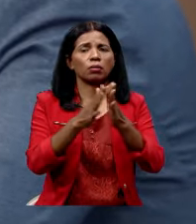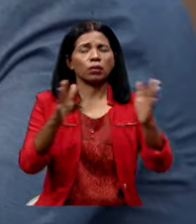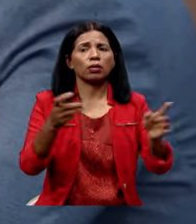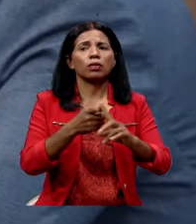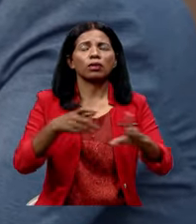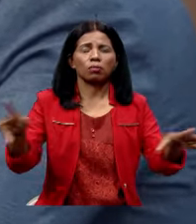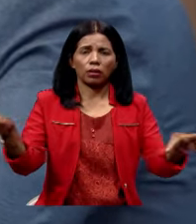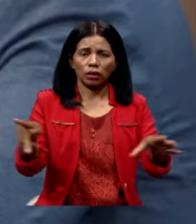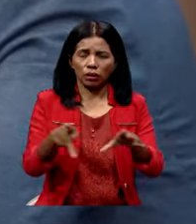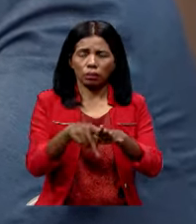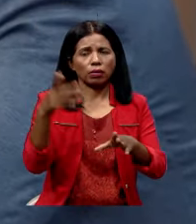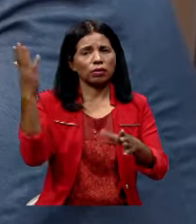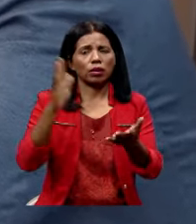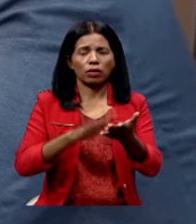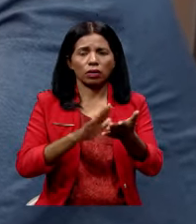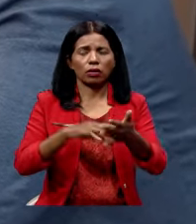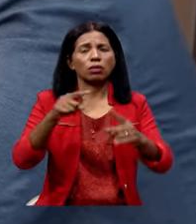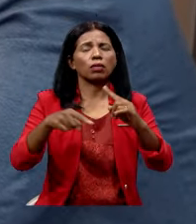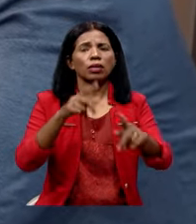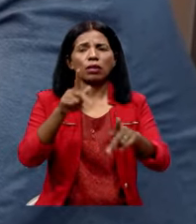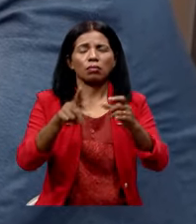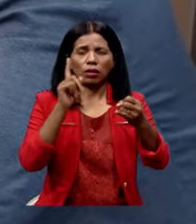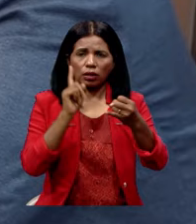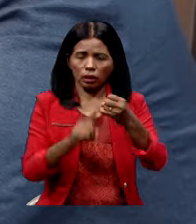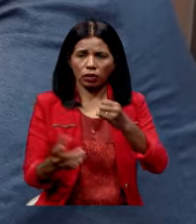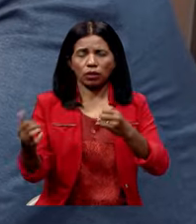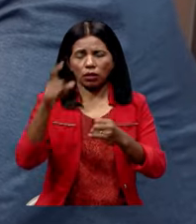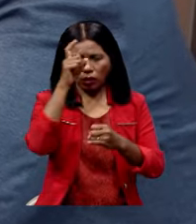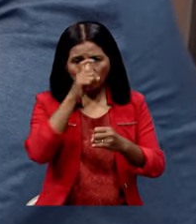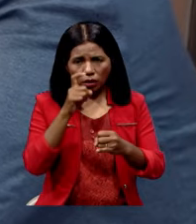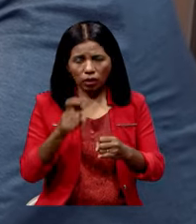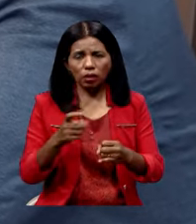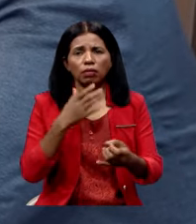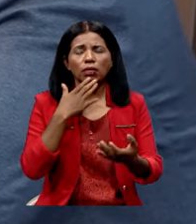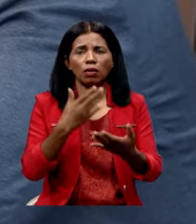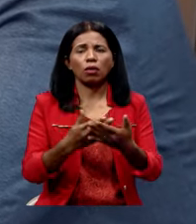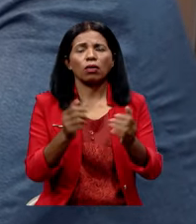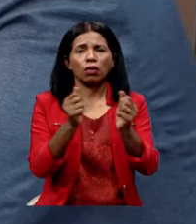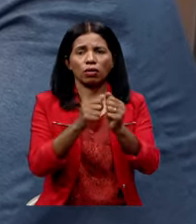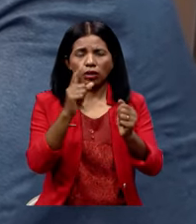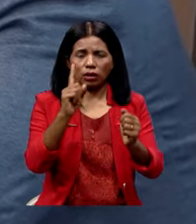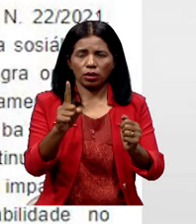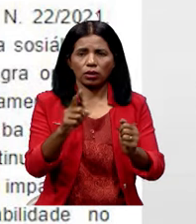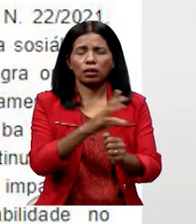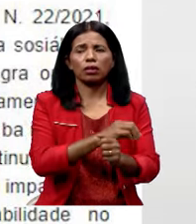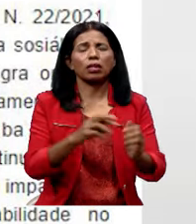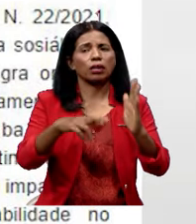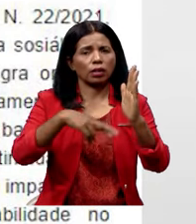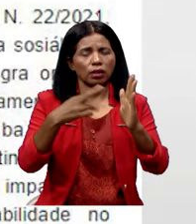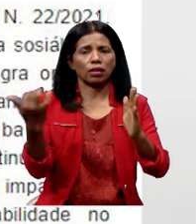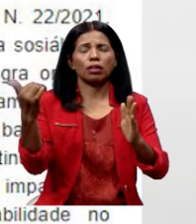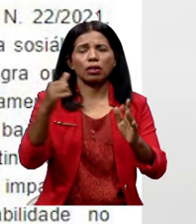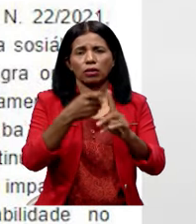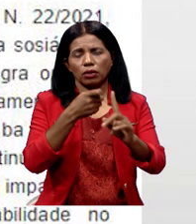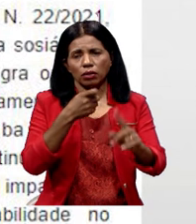participação ia escola, banhira beneficiário e cusira, ho idade compatível, ho ida né, se sai critério ida husi critério